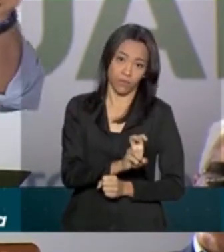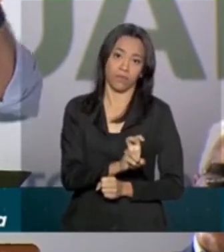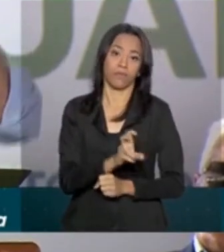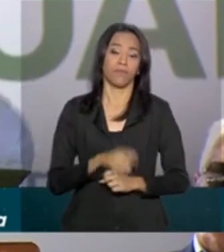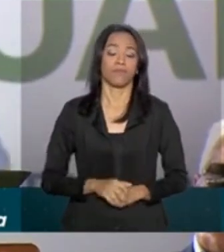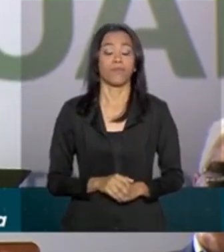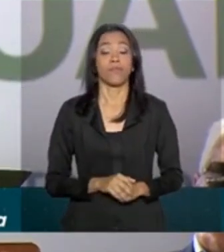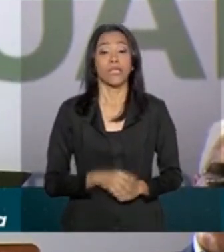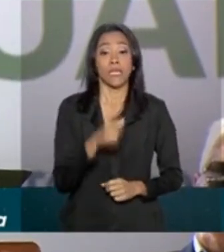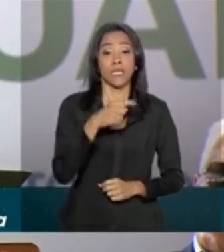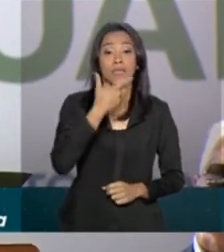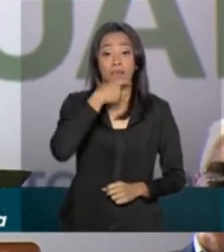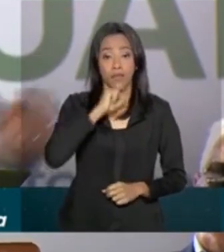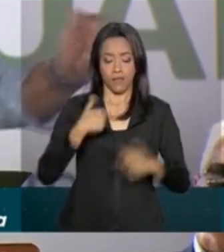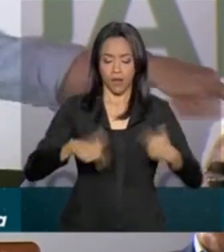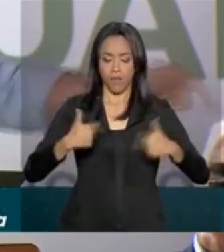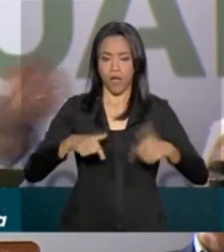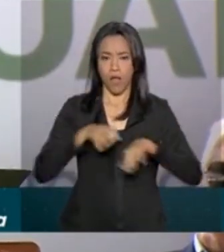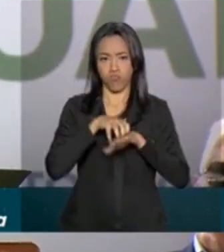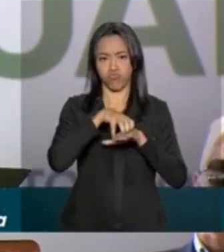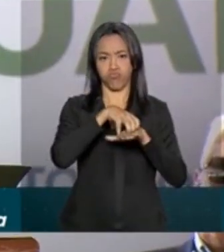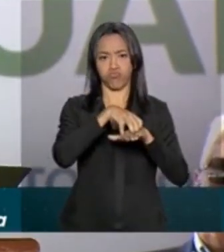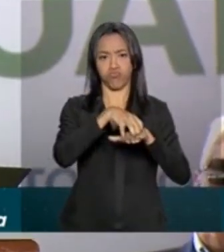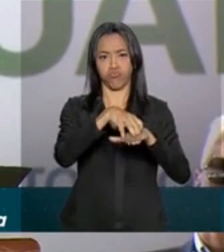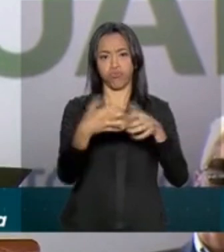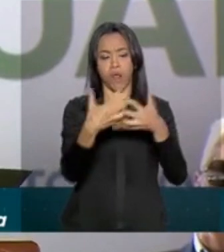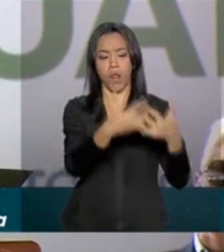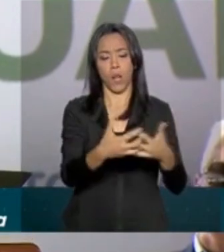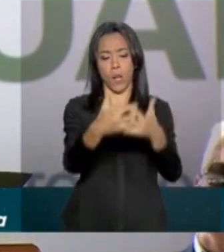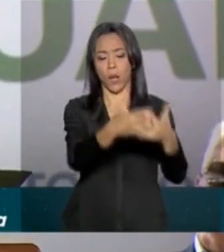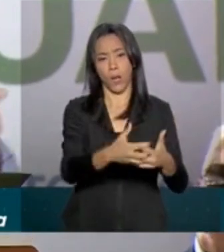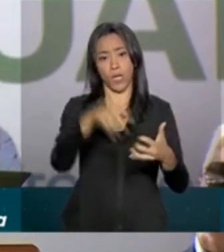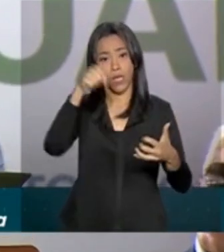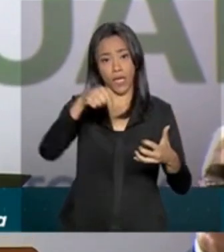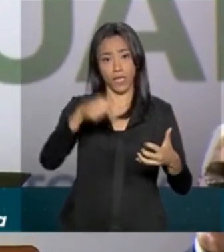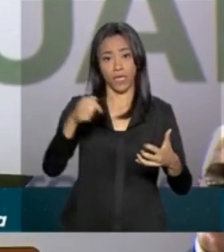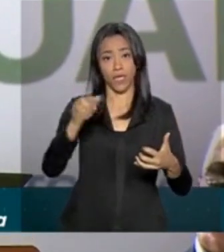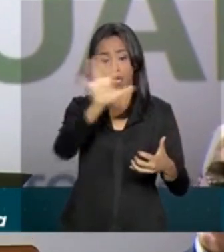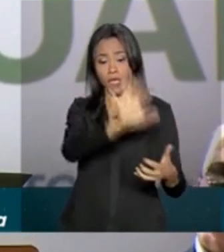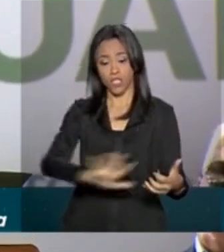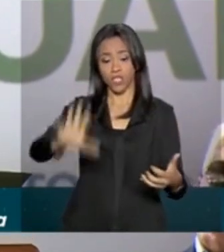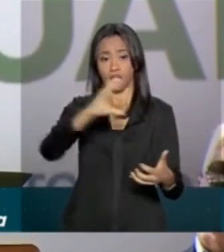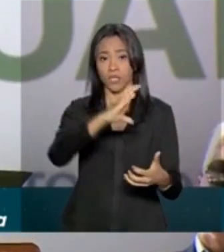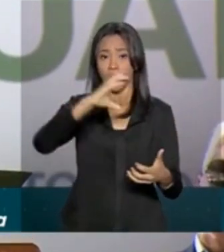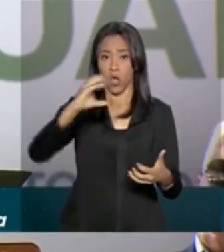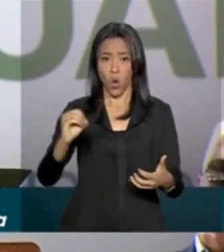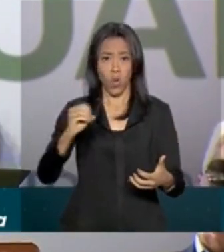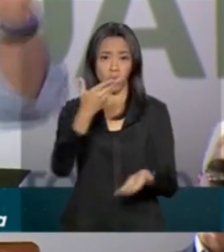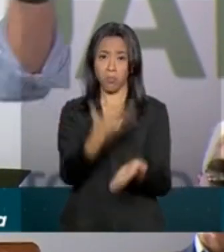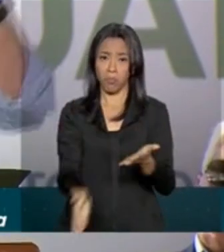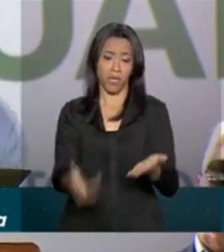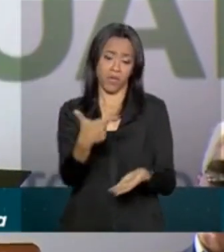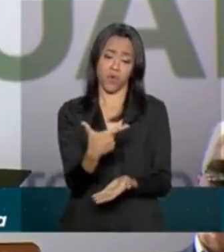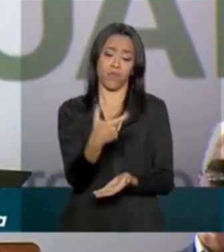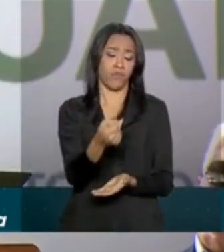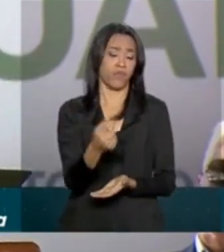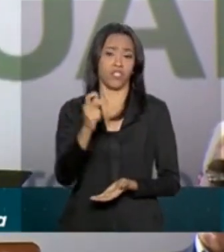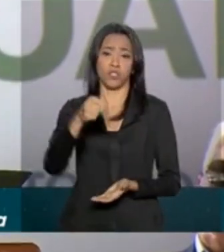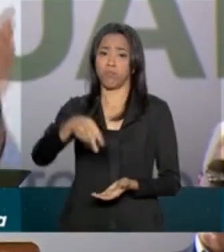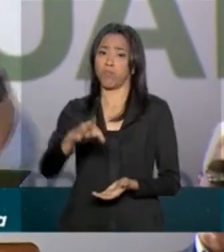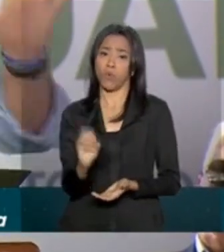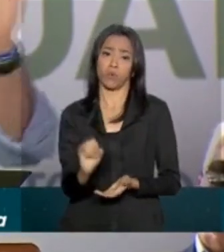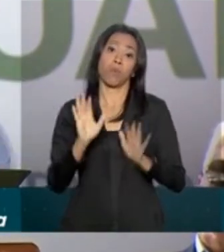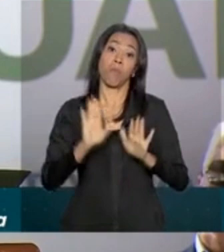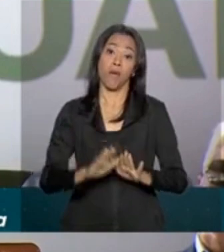Que o caminhoneiro que transporta aqui o que o Centro-Oeste produz não perca a sua carteira com 20 pontos, e sim com 40